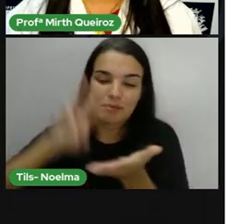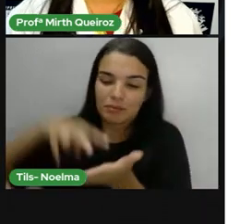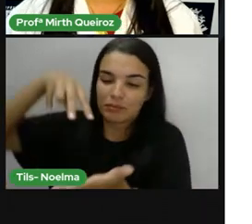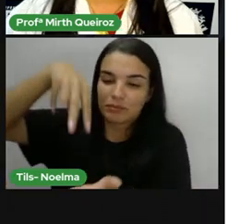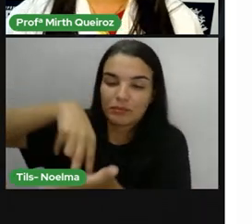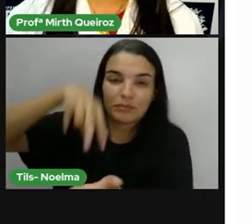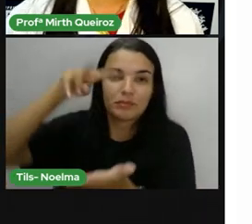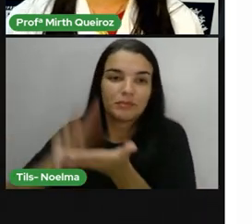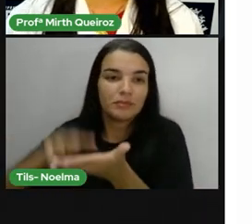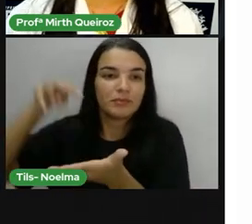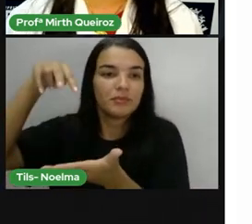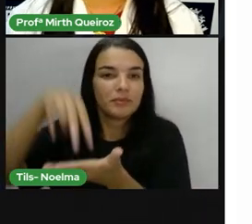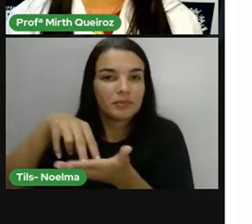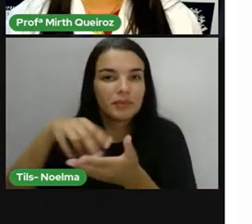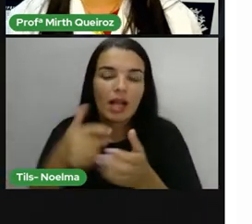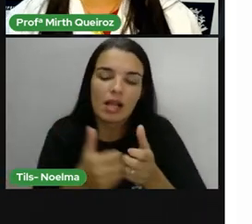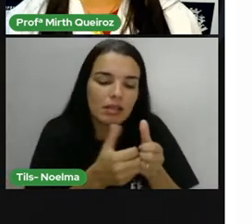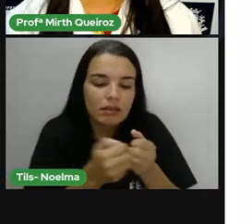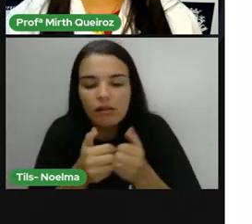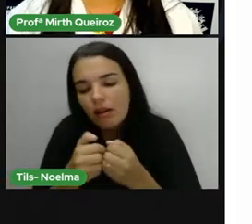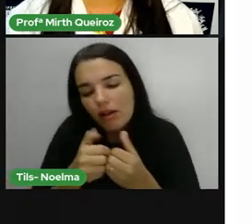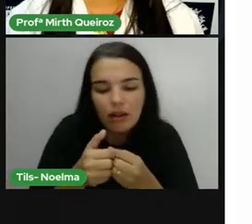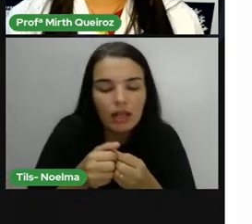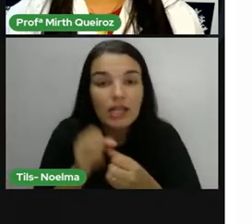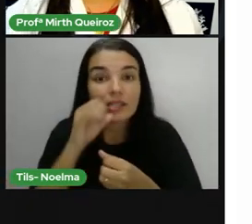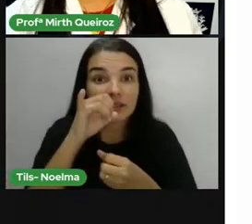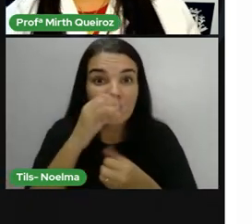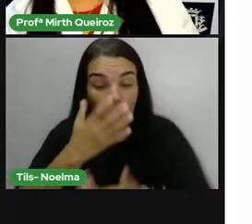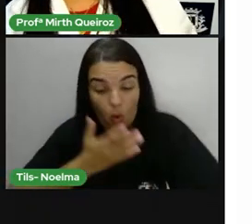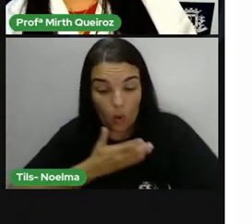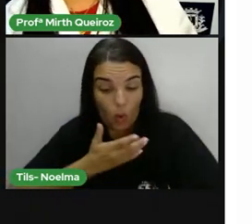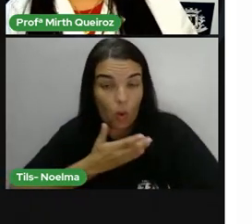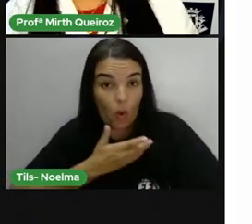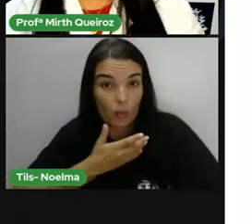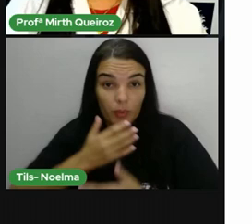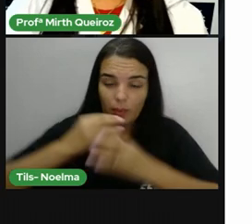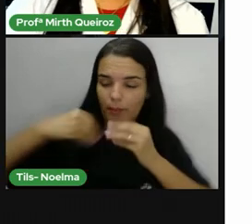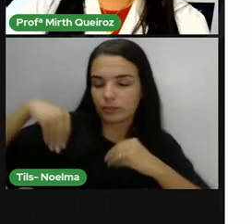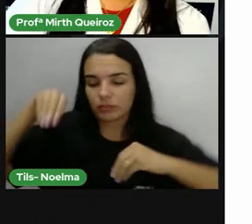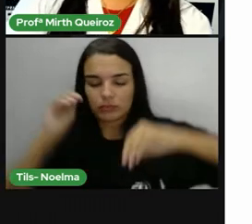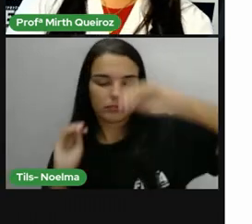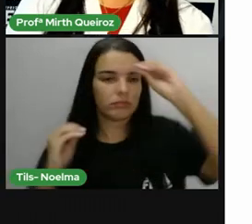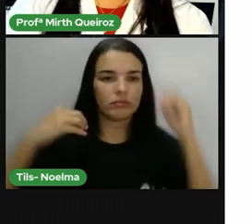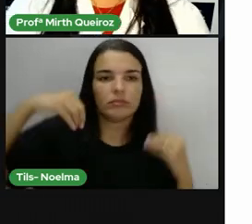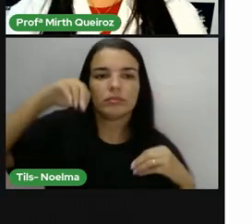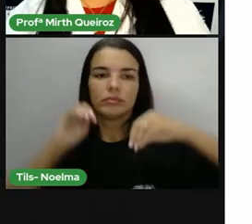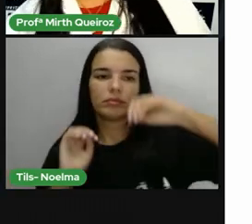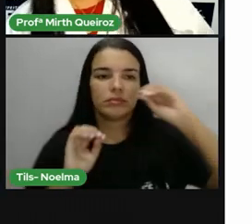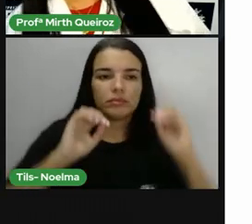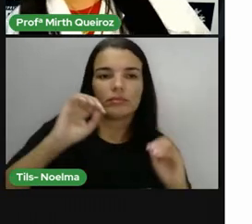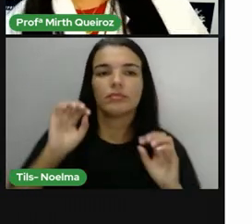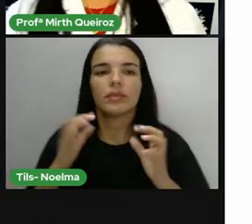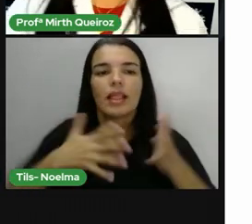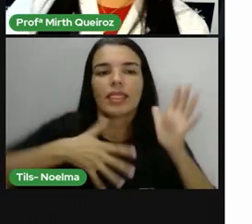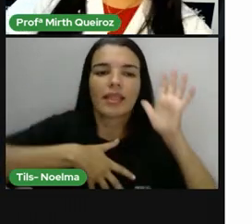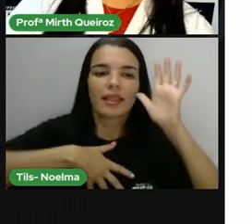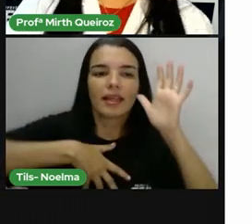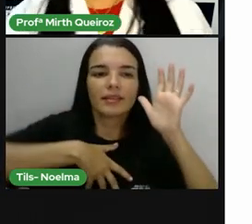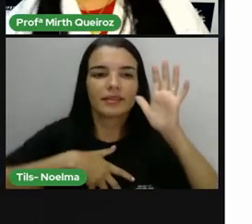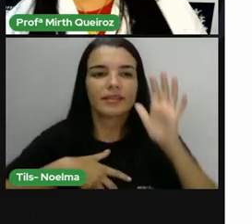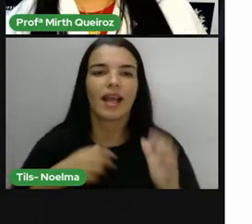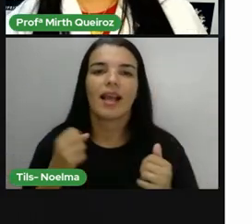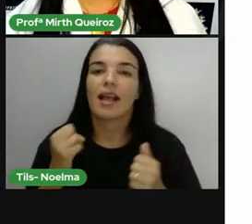amarelinha, videogames que estimulam os movimentos corporais, aqueles videogames que a gente fica, ó, movimentando aqui,